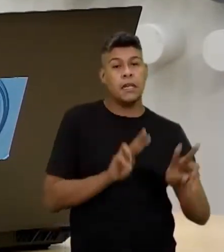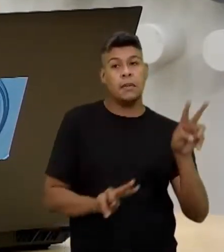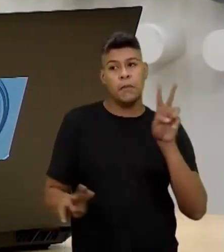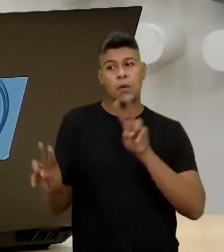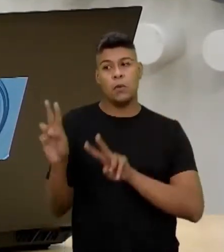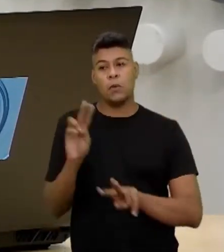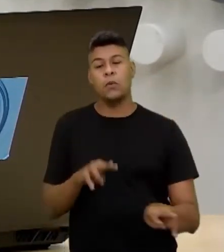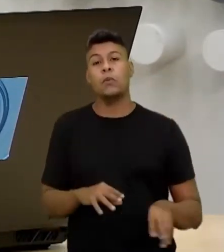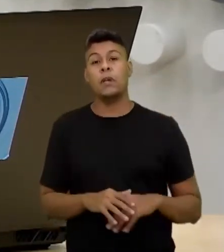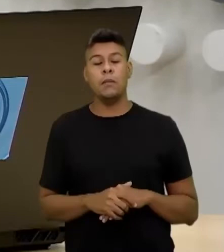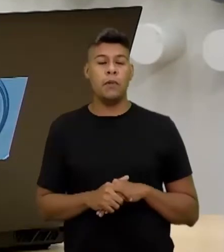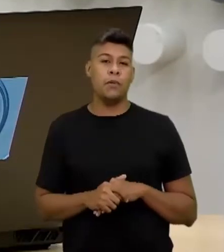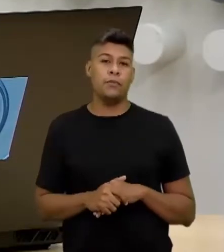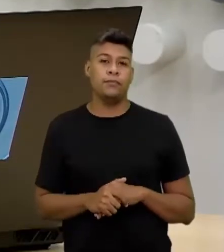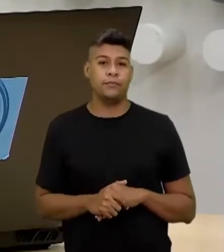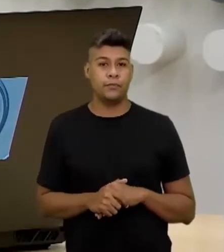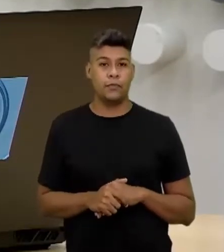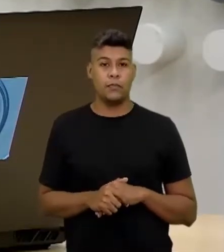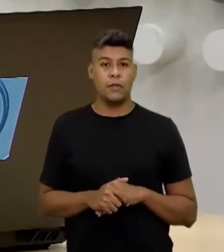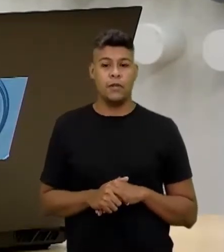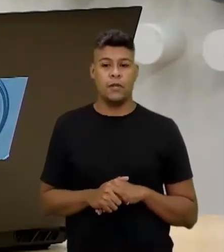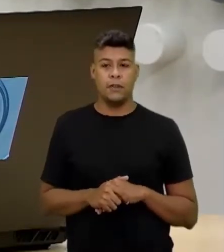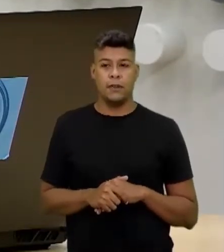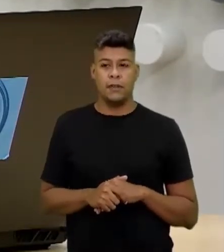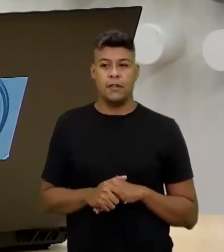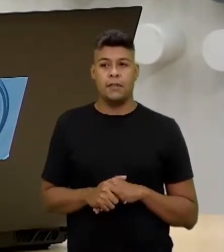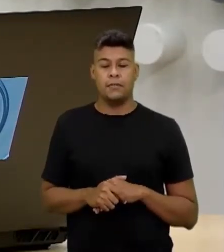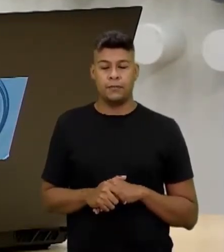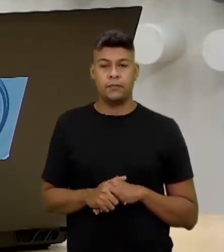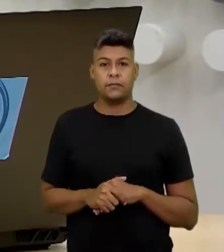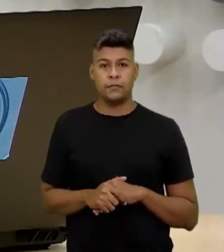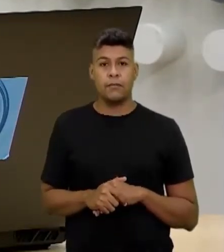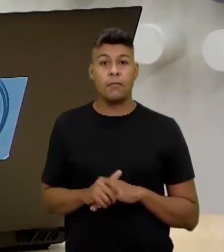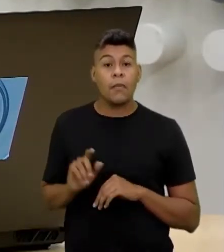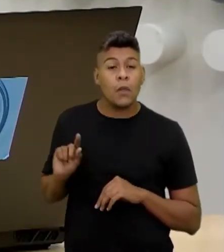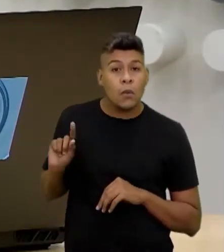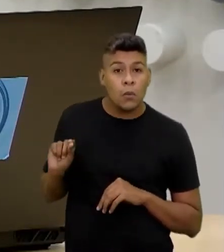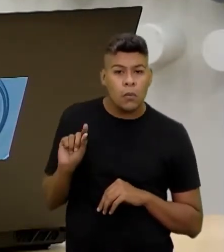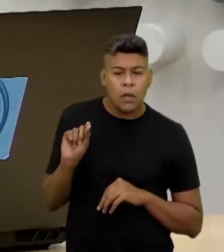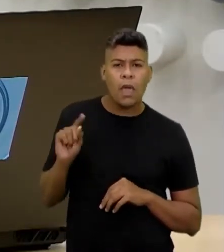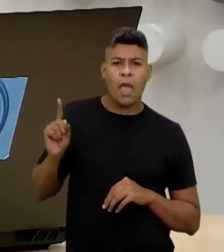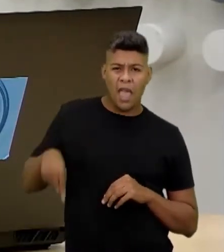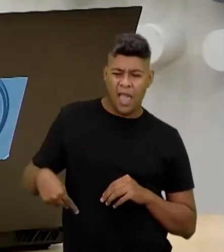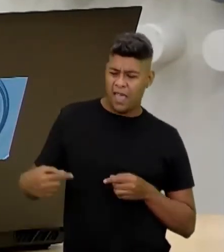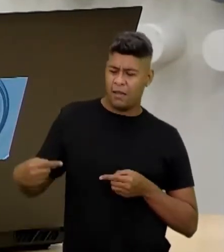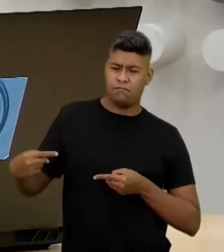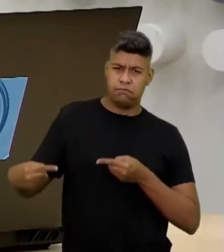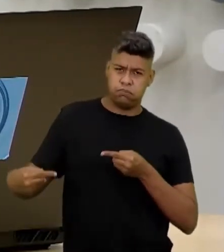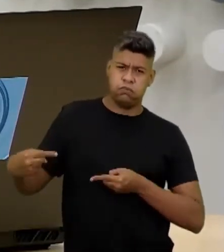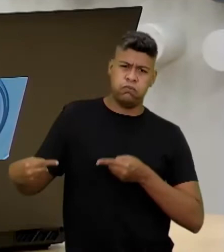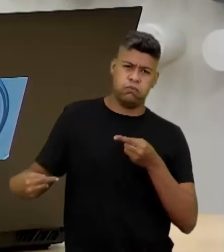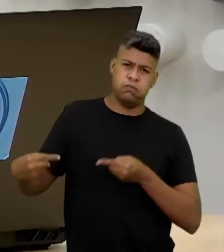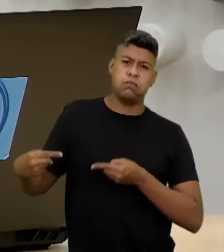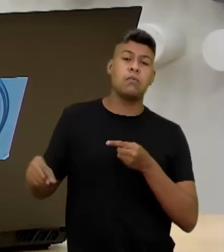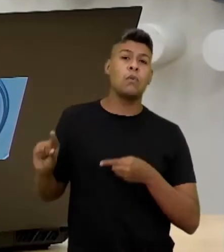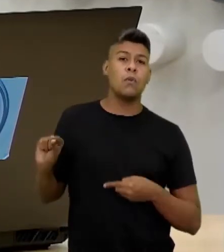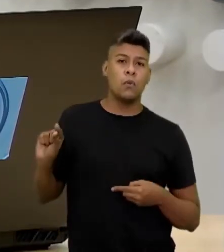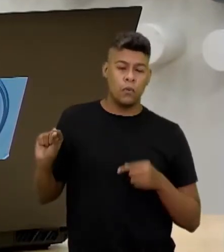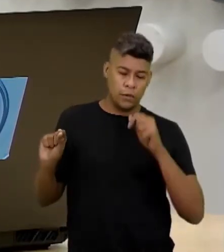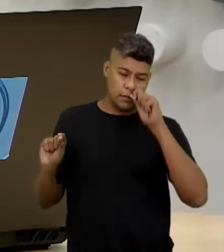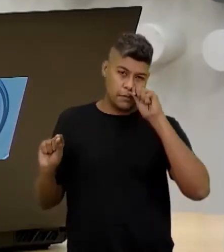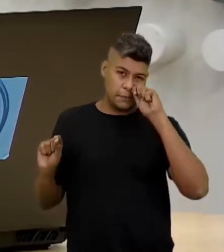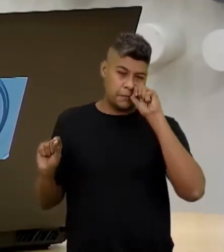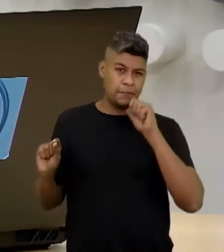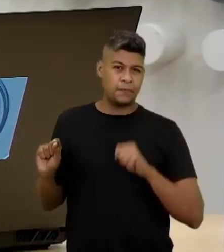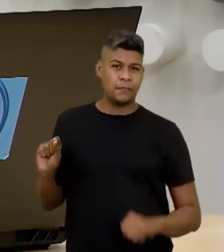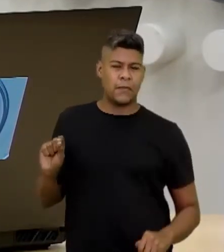é uma das Belezas de toda essa discussão assim como das